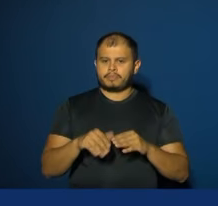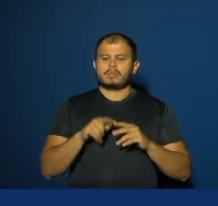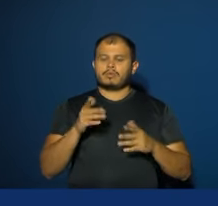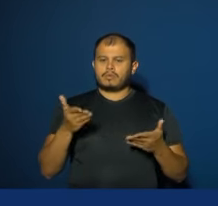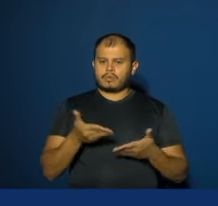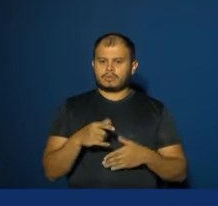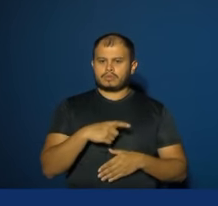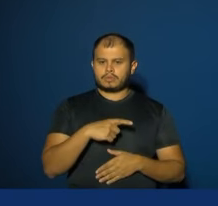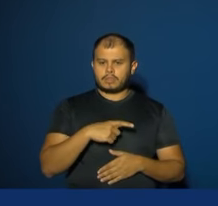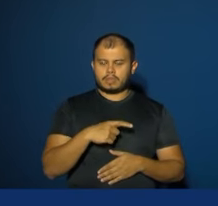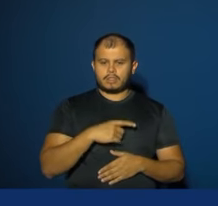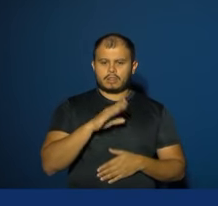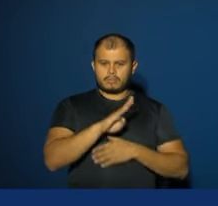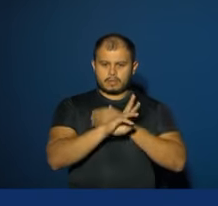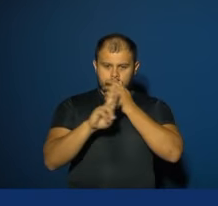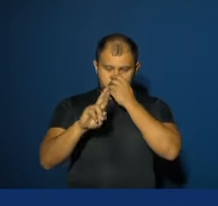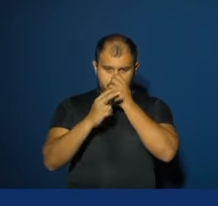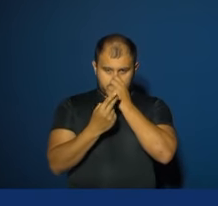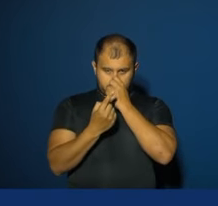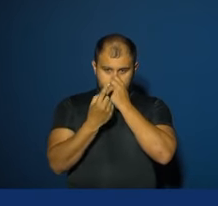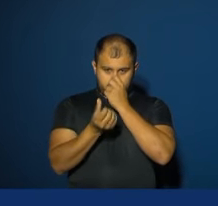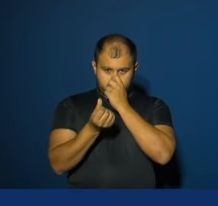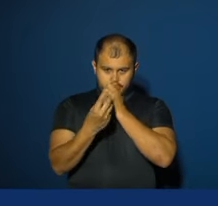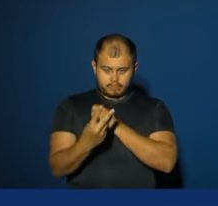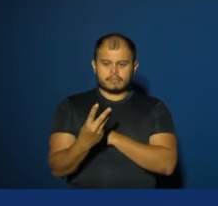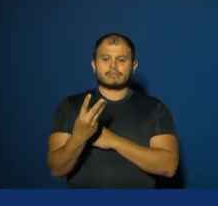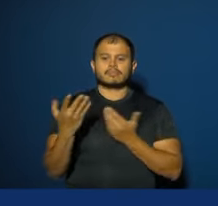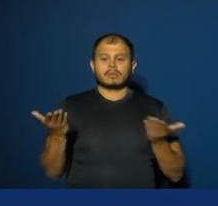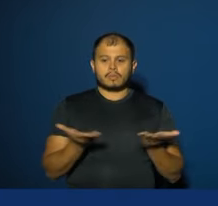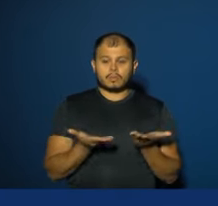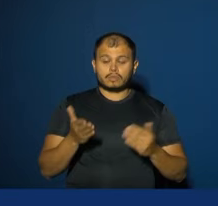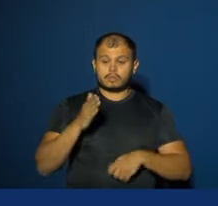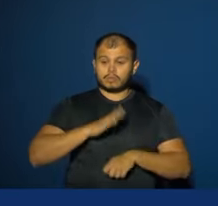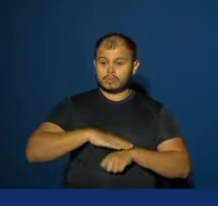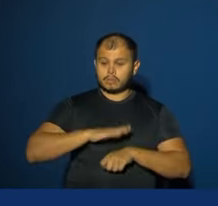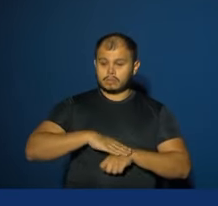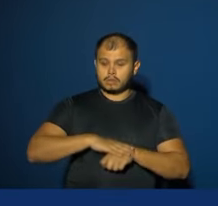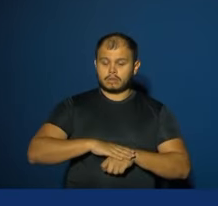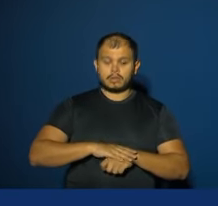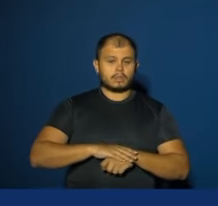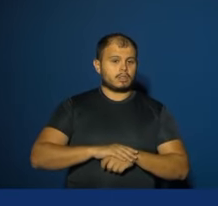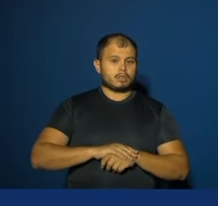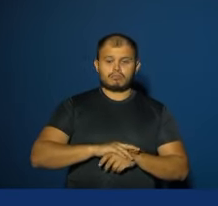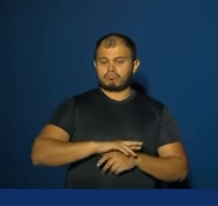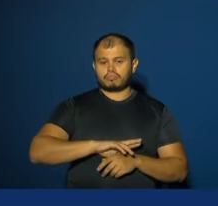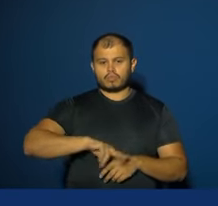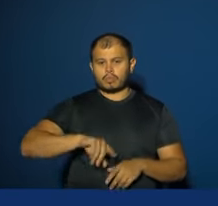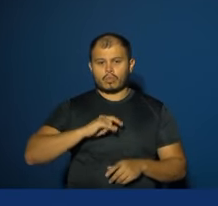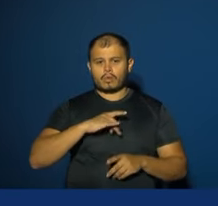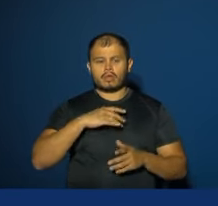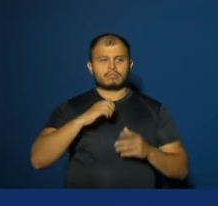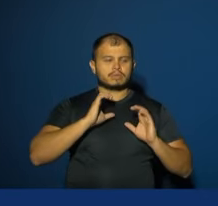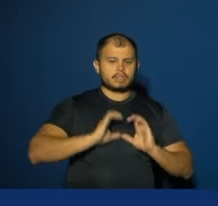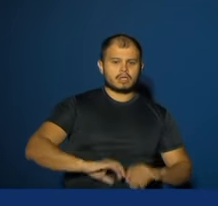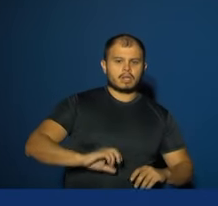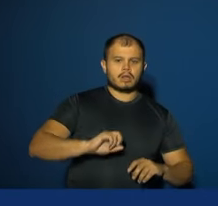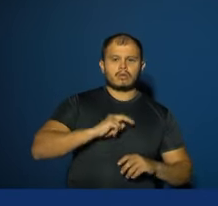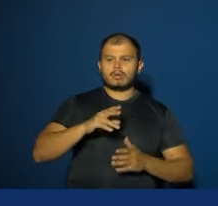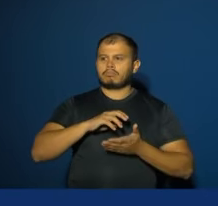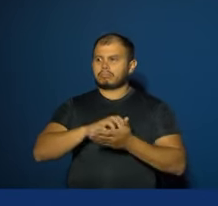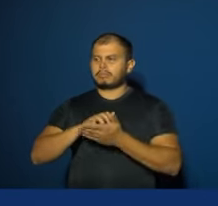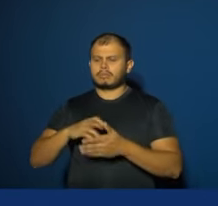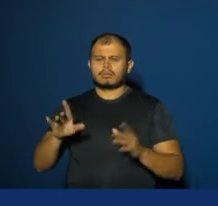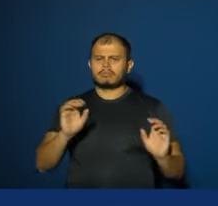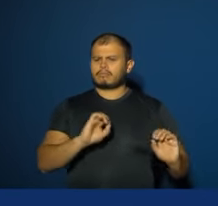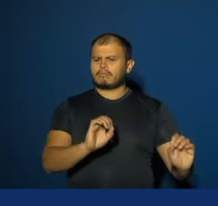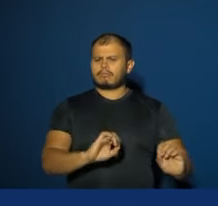nós temos a a BR 1663 que que no momento atual Não serve nem o poder concedente nem o cidadão nem a concessionária não